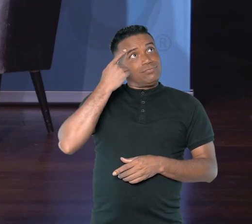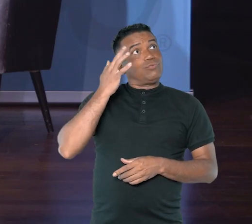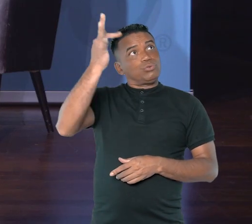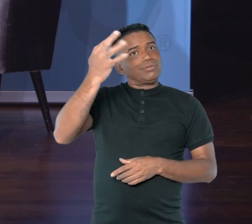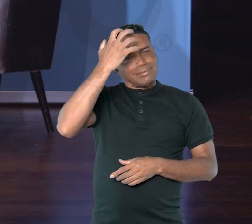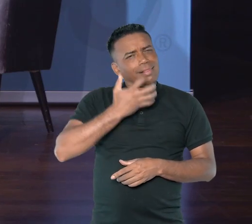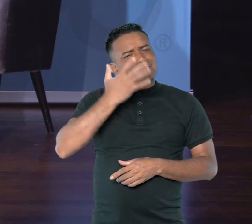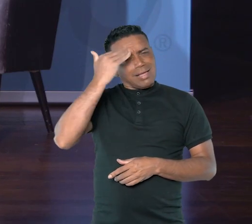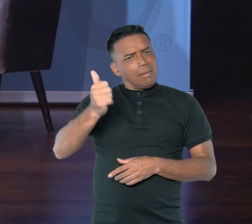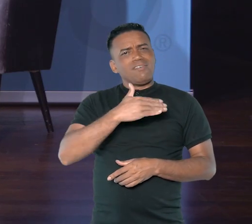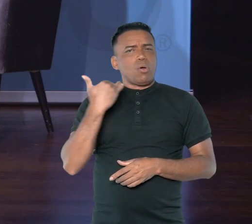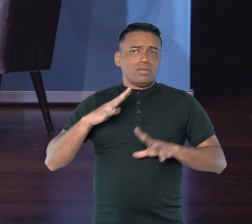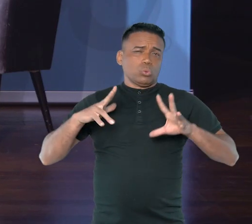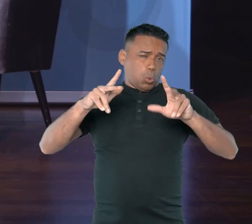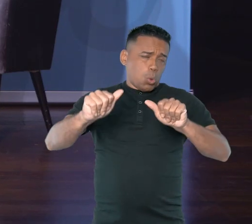coisa que